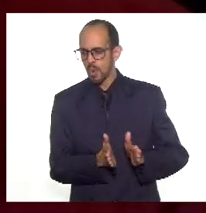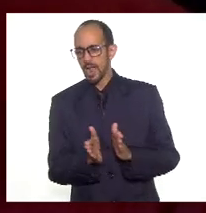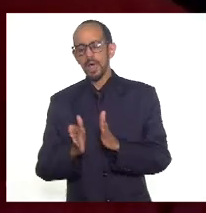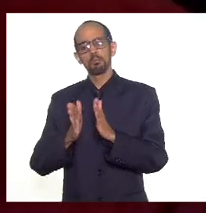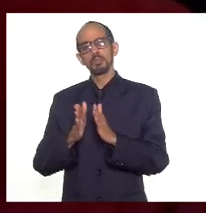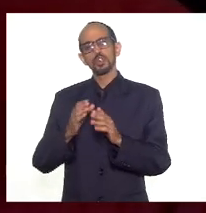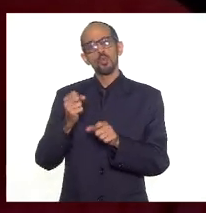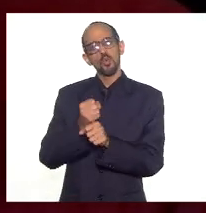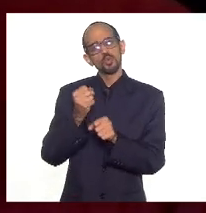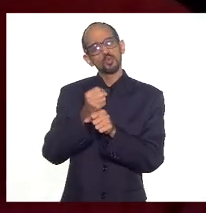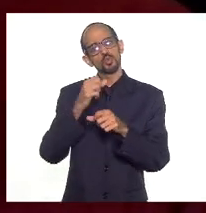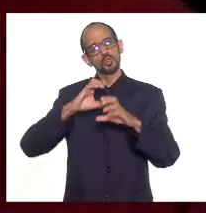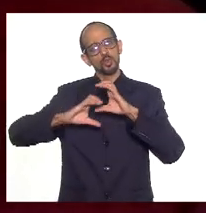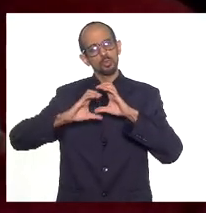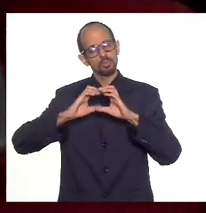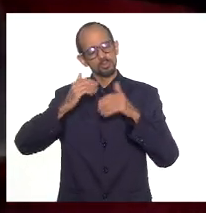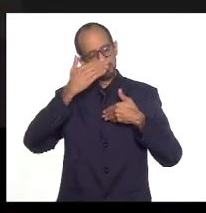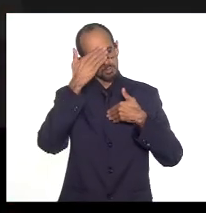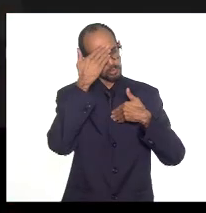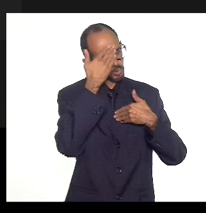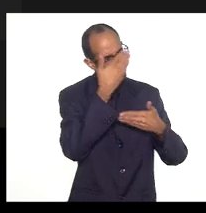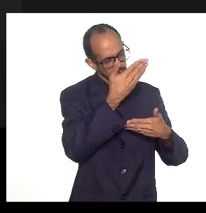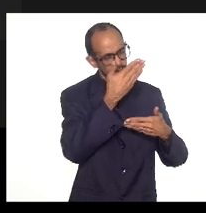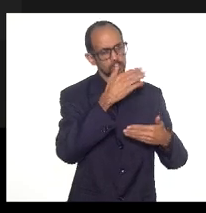diálogo. Obrigado.